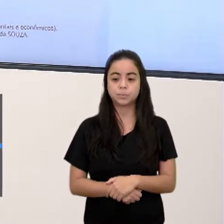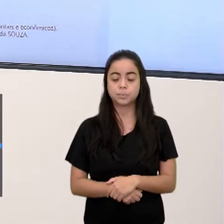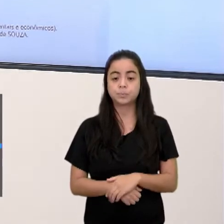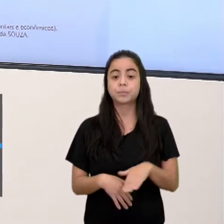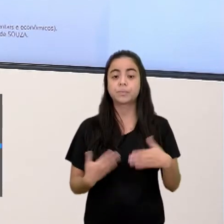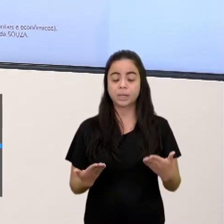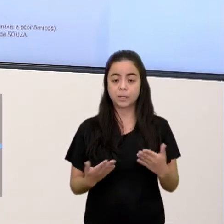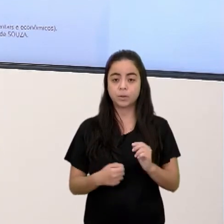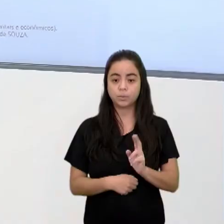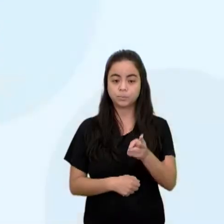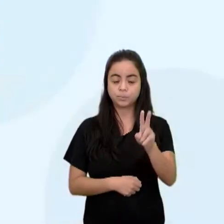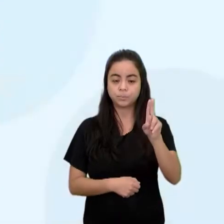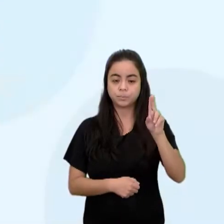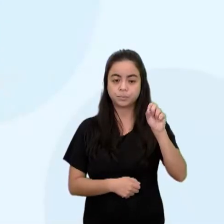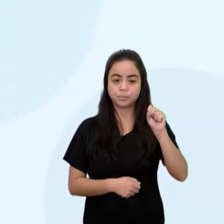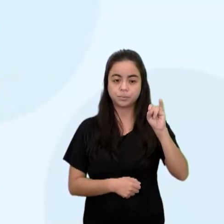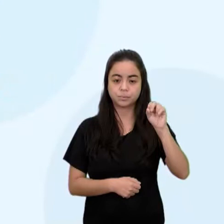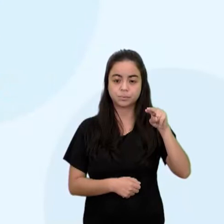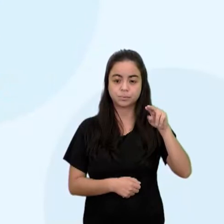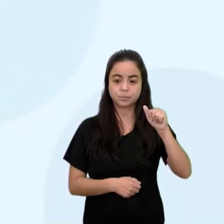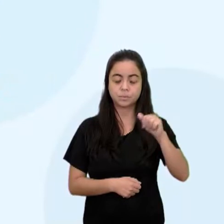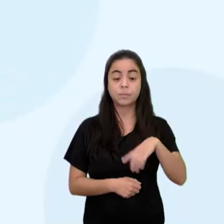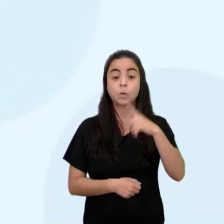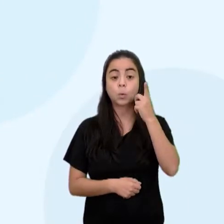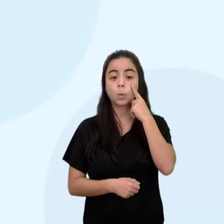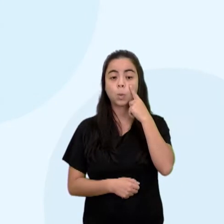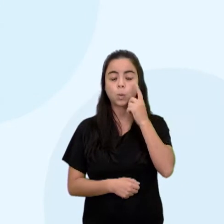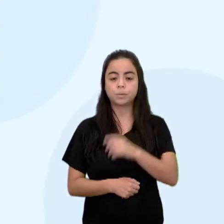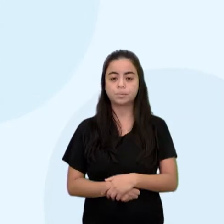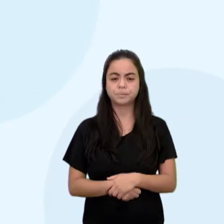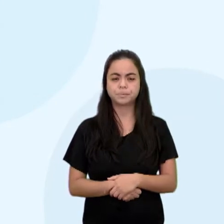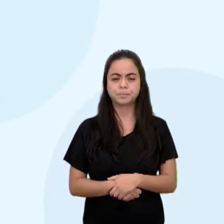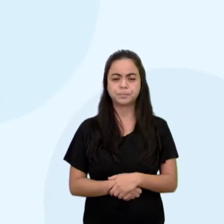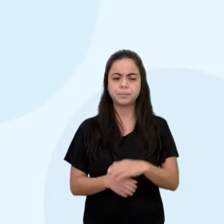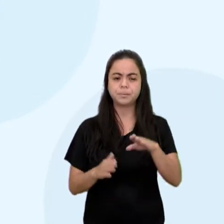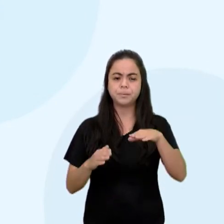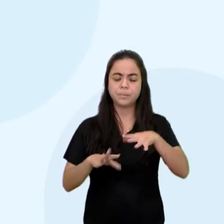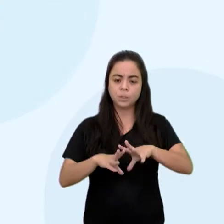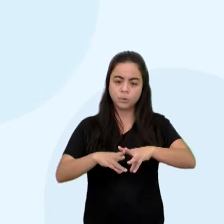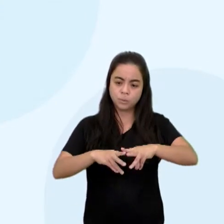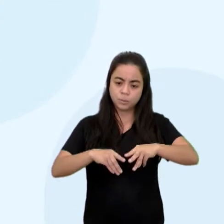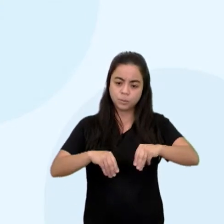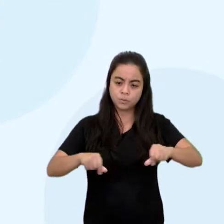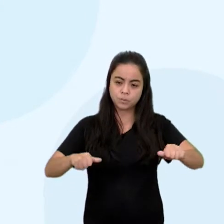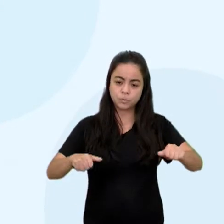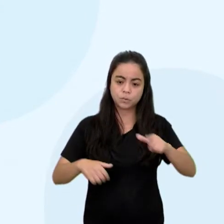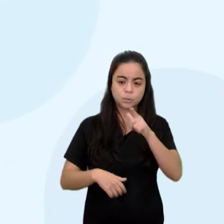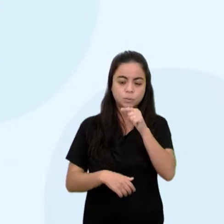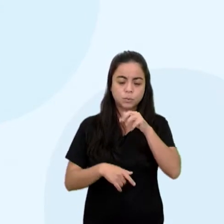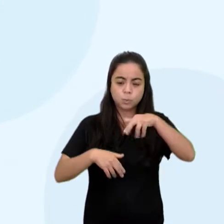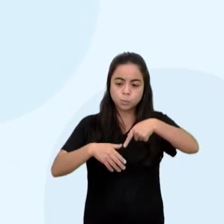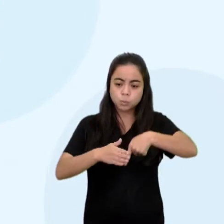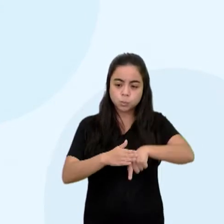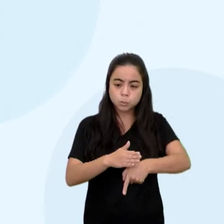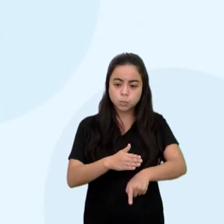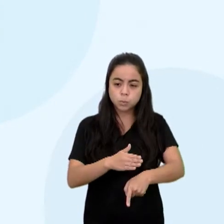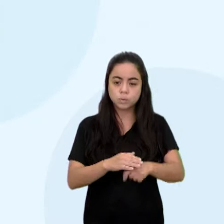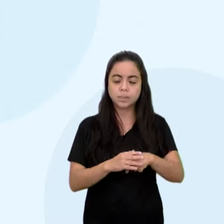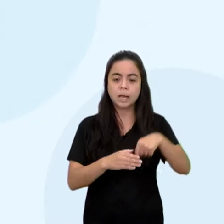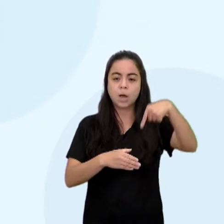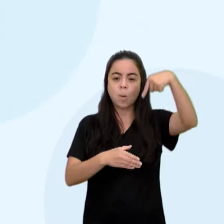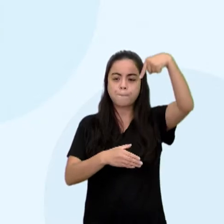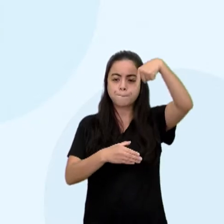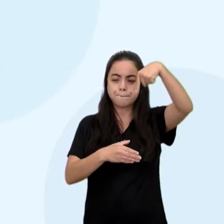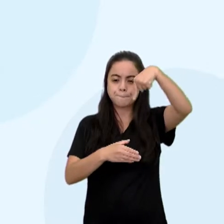sobre a usina, olha lá, ó, olha o que acontece. Bom, para acessar esses reservatórios, a água que está aí no fundo, né, perfura-se